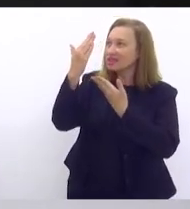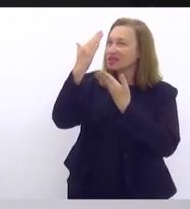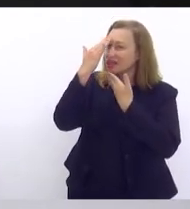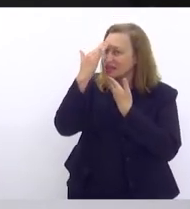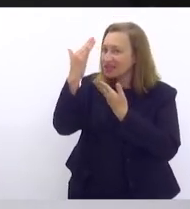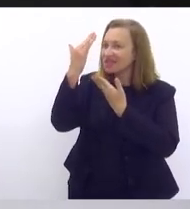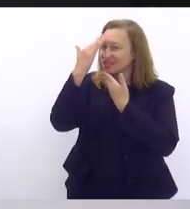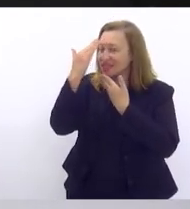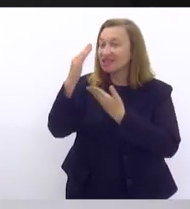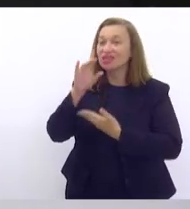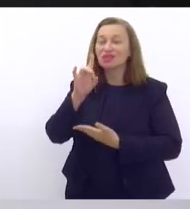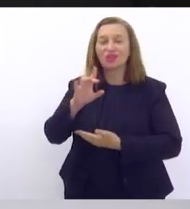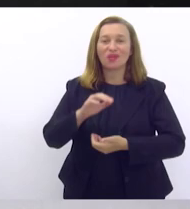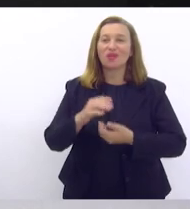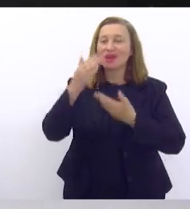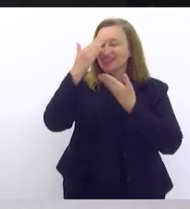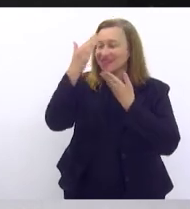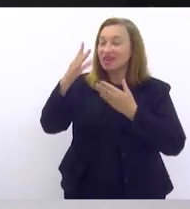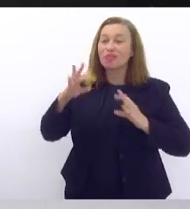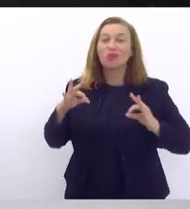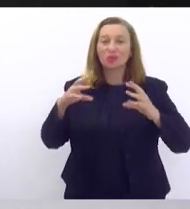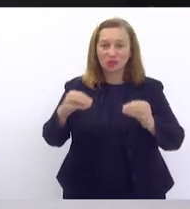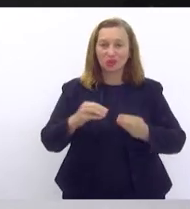agradecer por tudo.